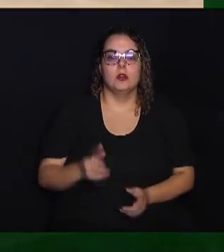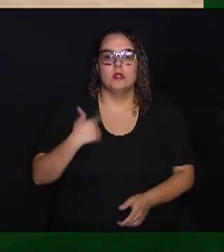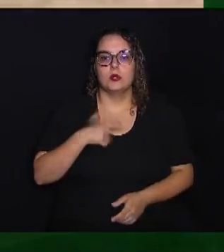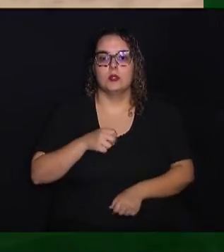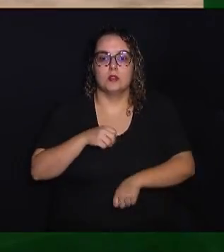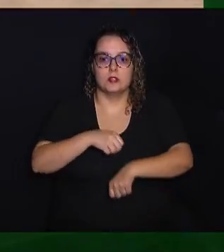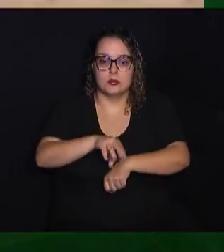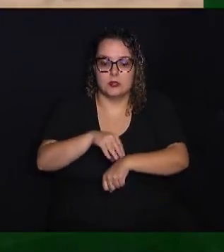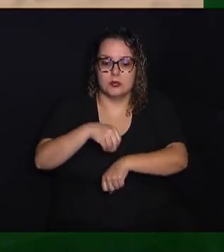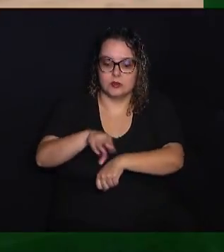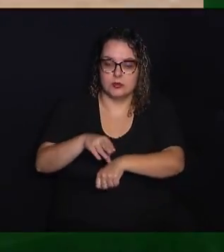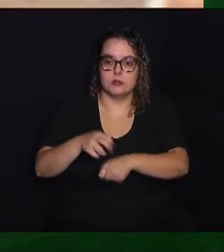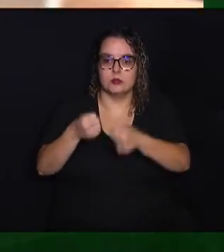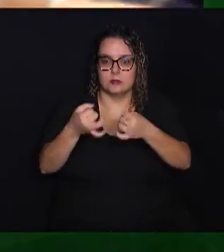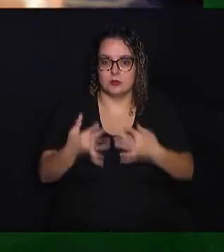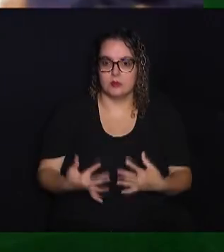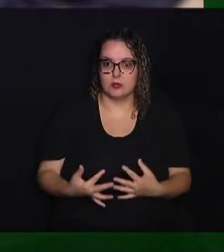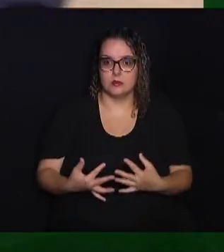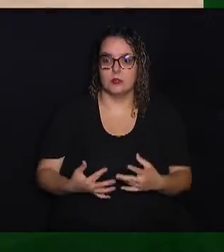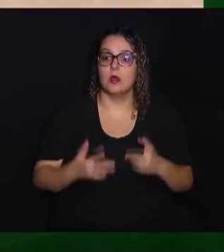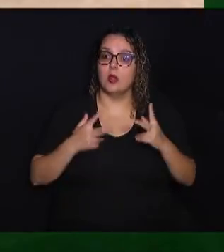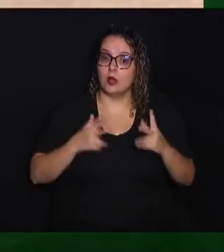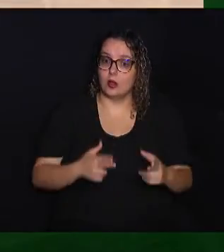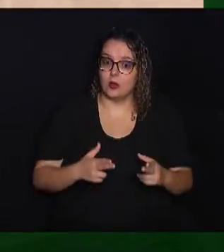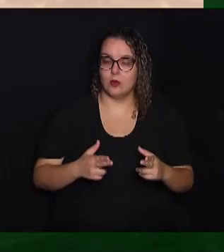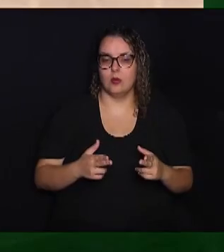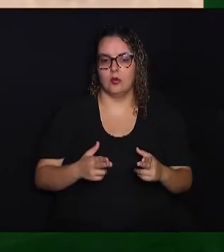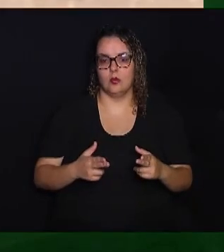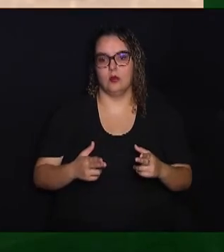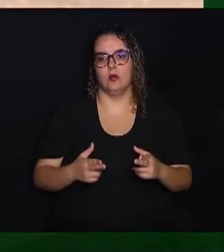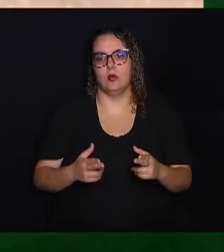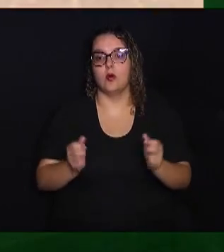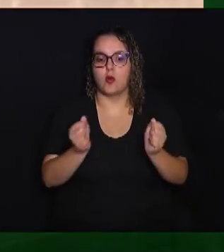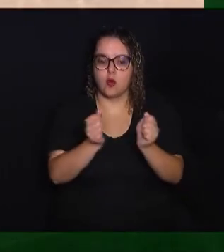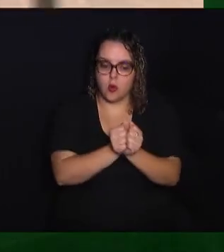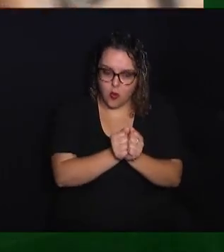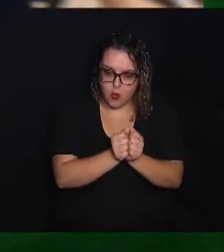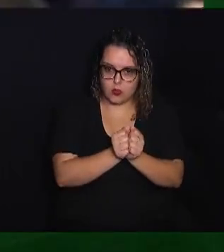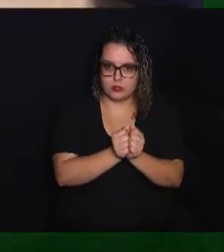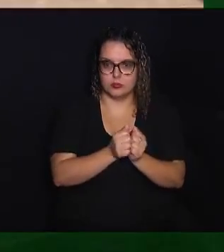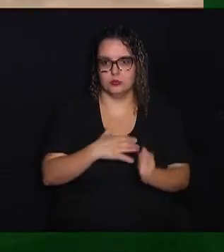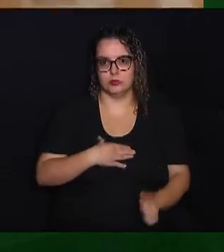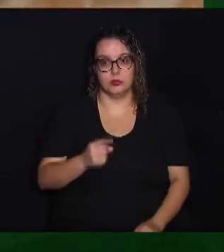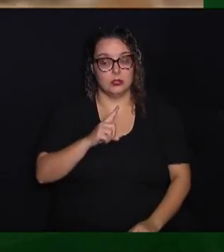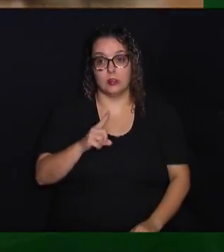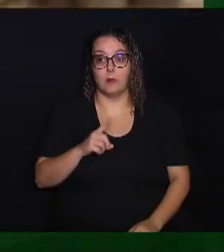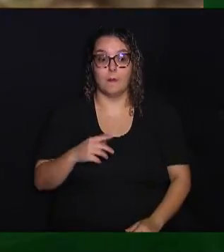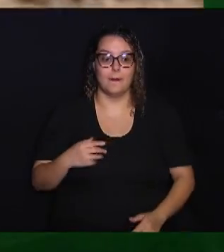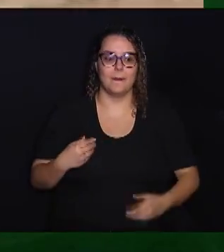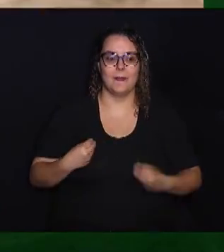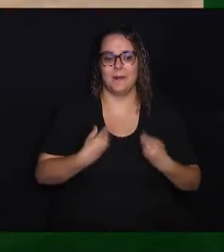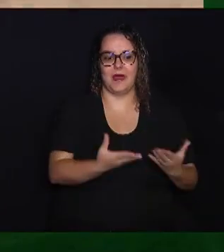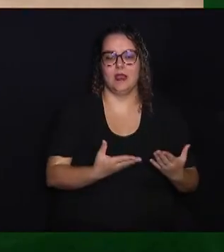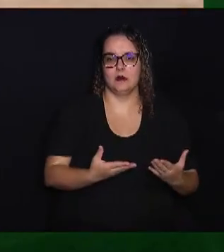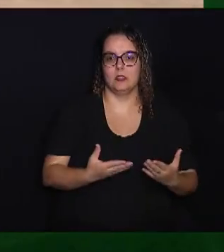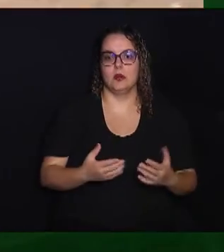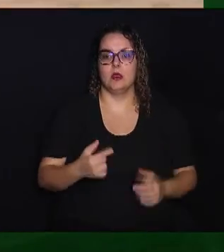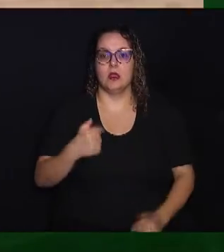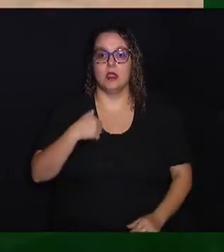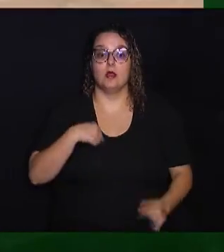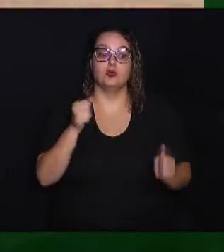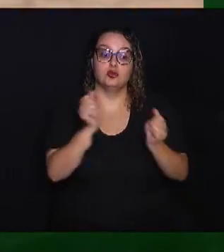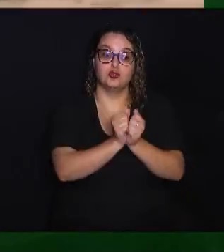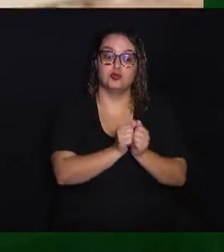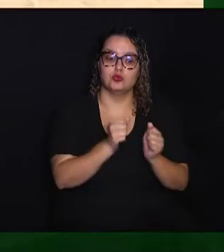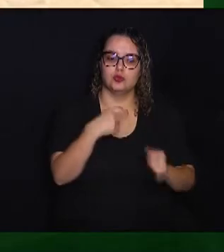famílias a sempre fazer com os filhos e não pelos filhos. Eu falo que eu estou com eles e não por eles. Porque daí